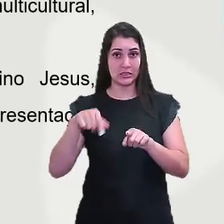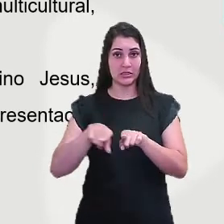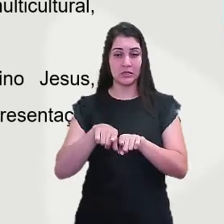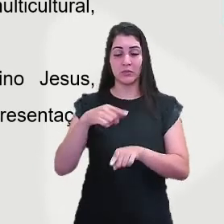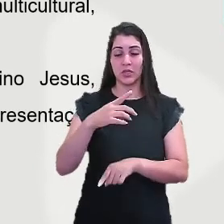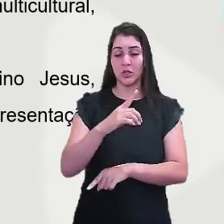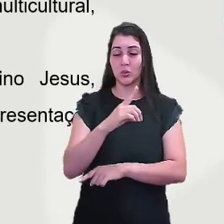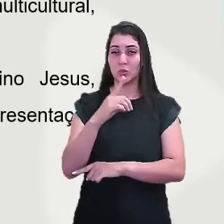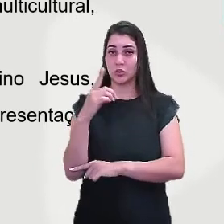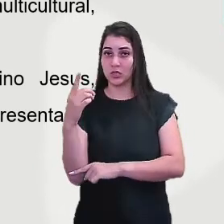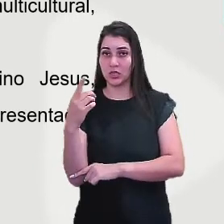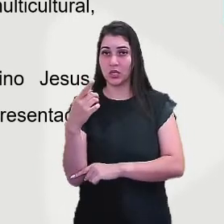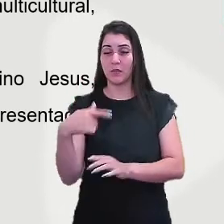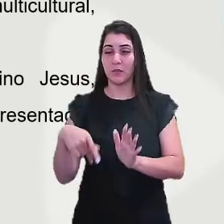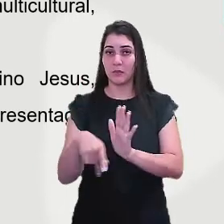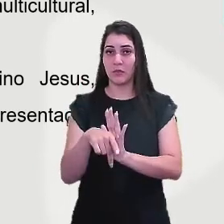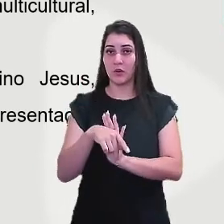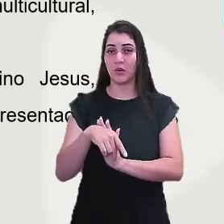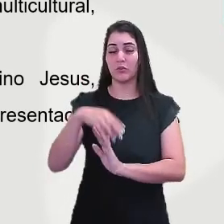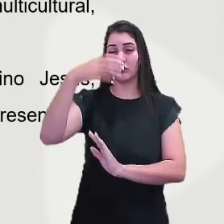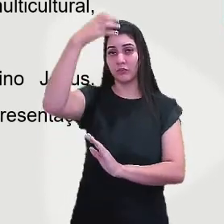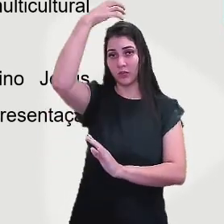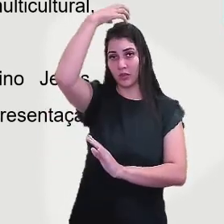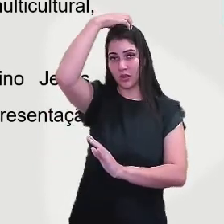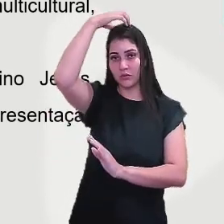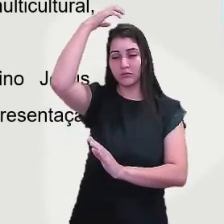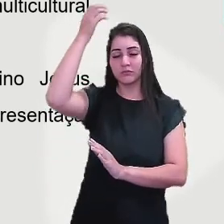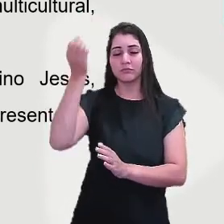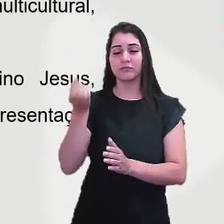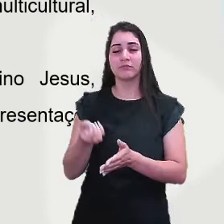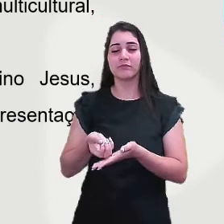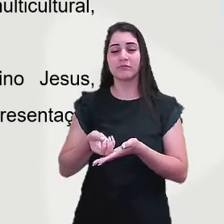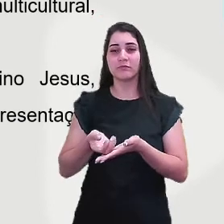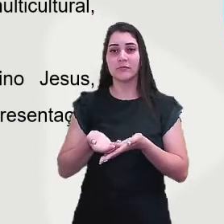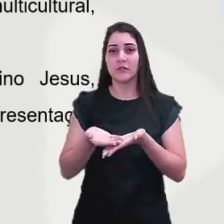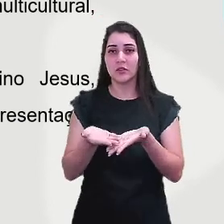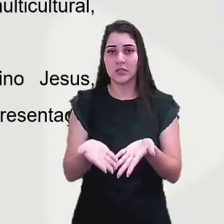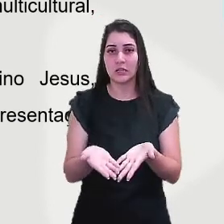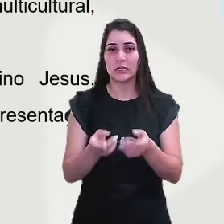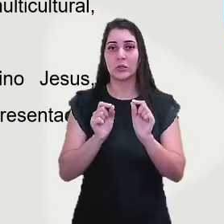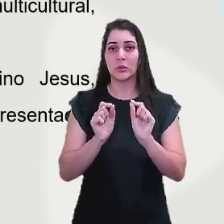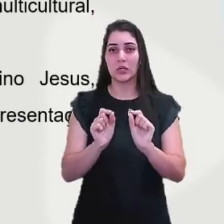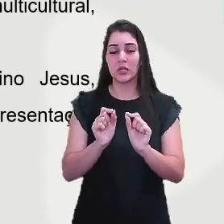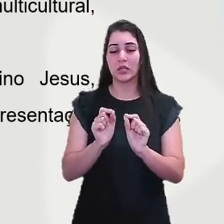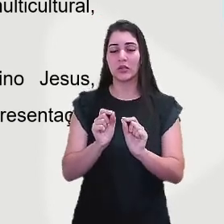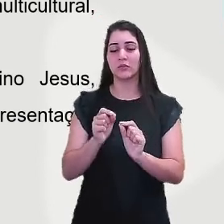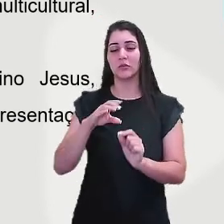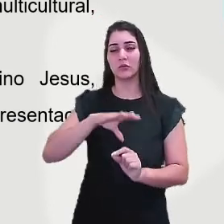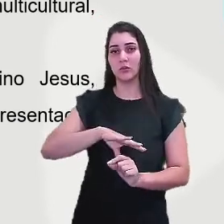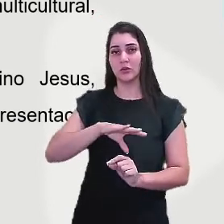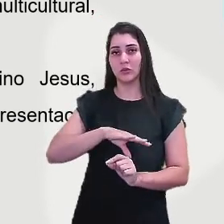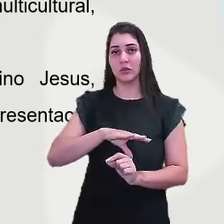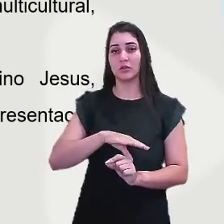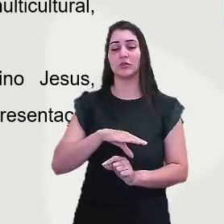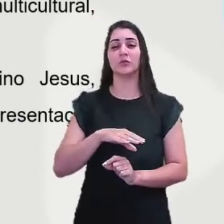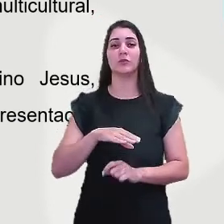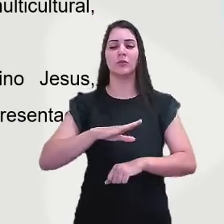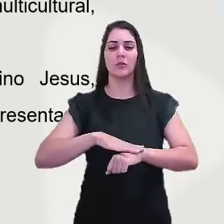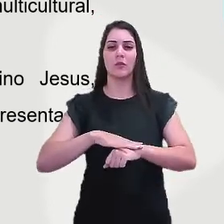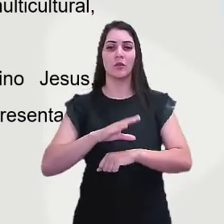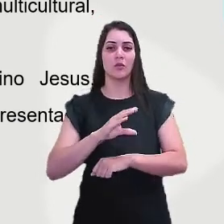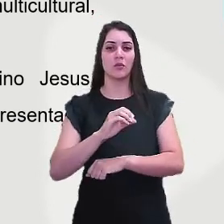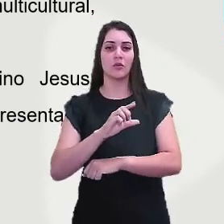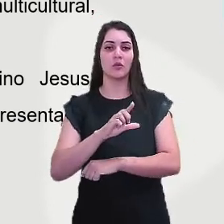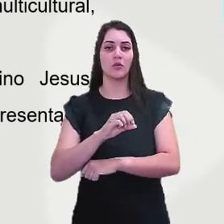de tradição cristã. Foi introduzida pelos portugueses na época do período colonial. O reizado